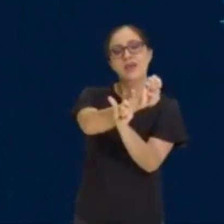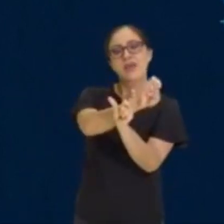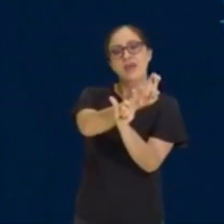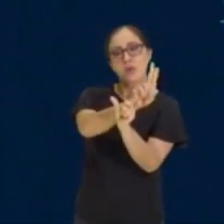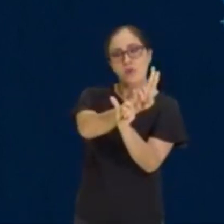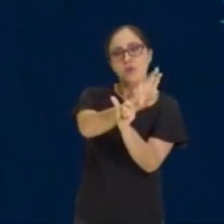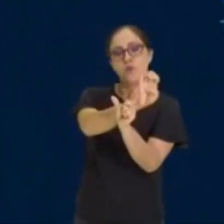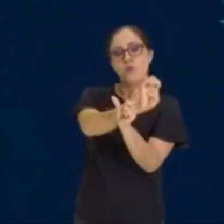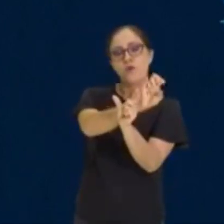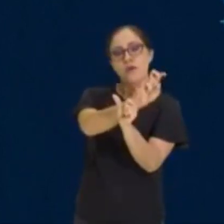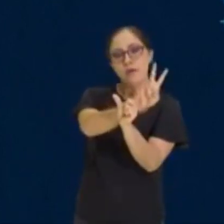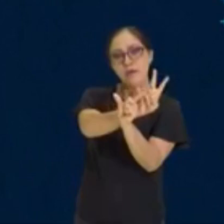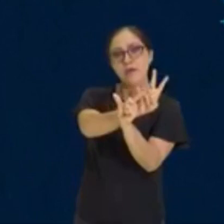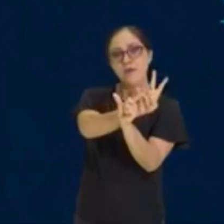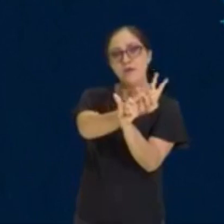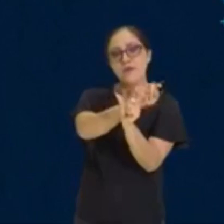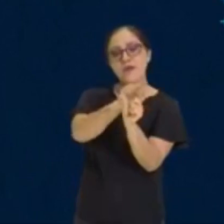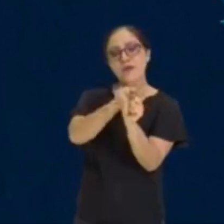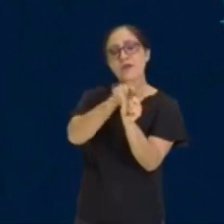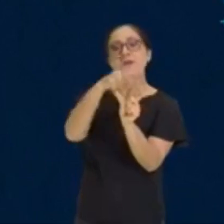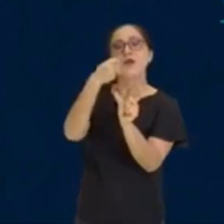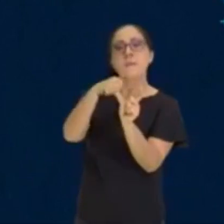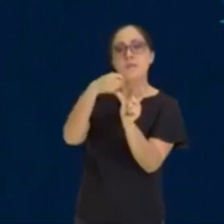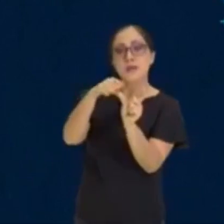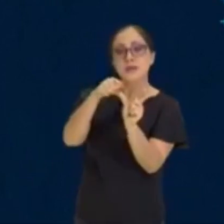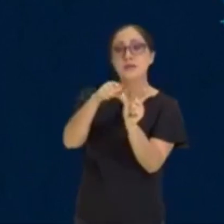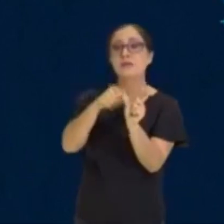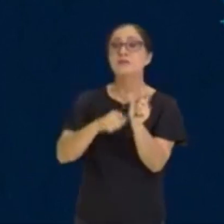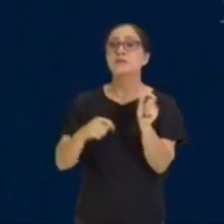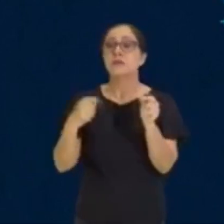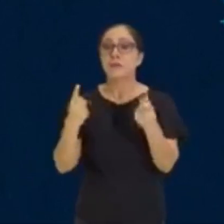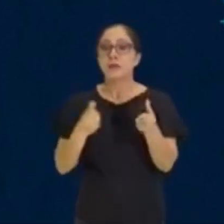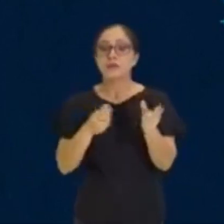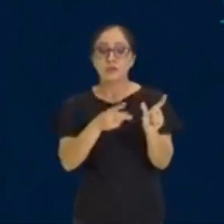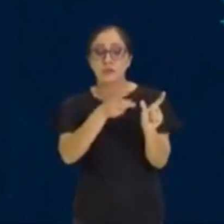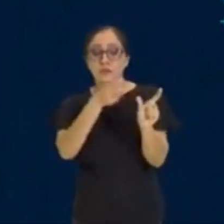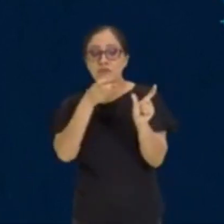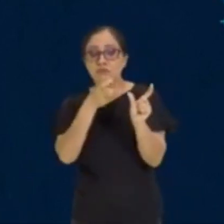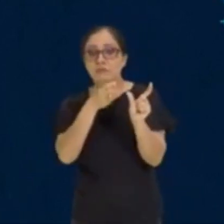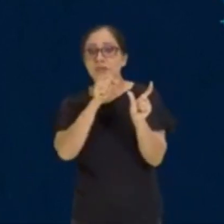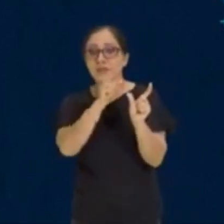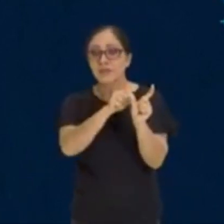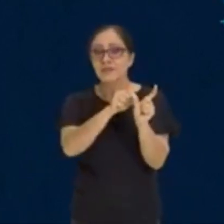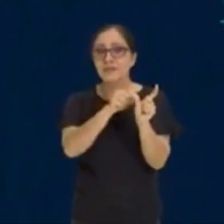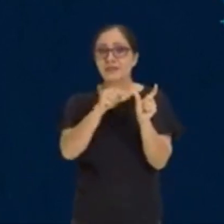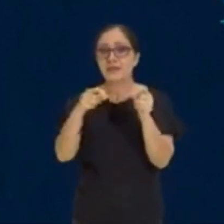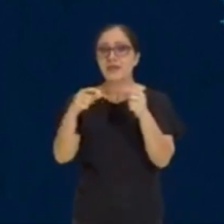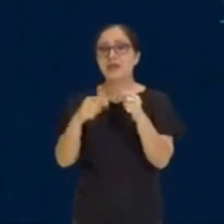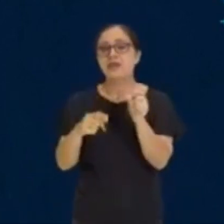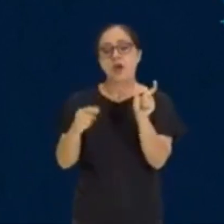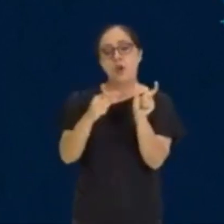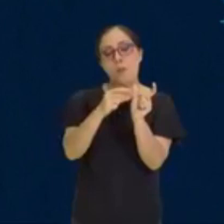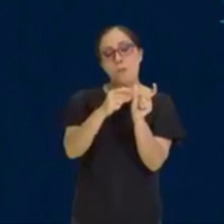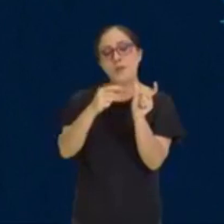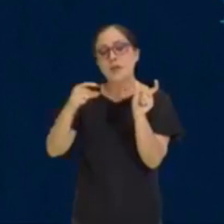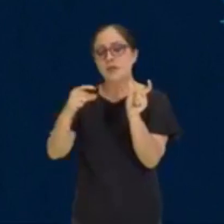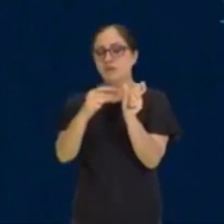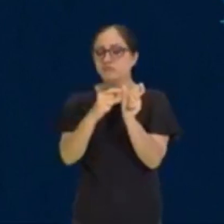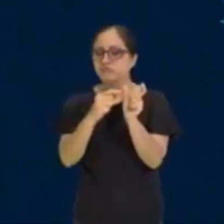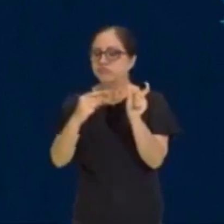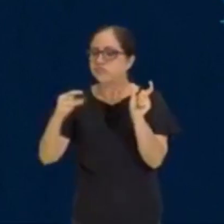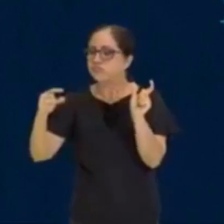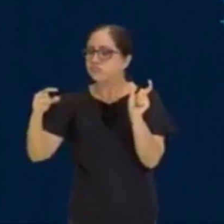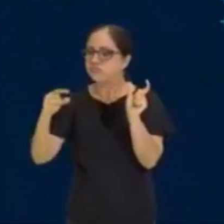na frase, não está escrito na oração, mas nós conseguimos identificar. O predicado é todo o restante